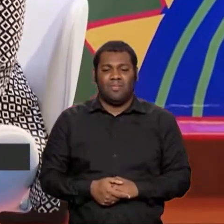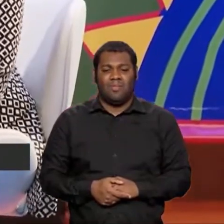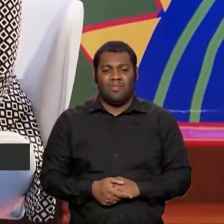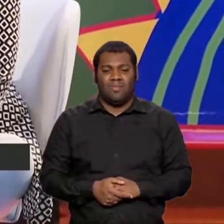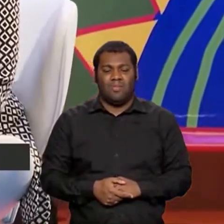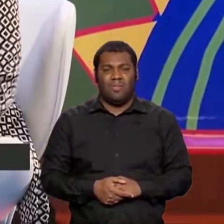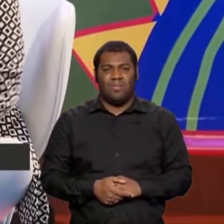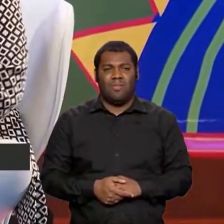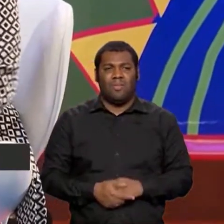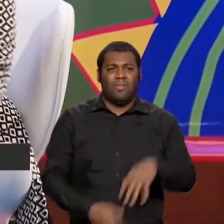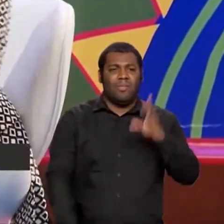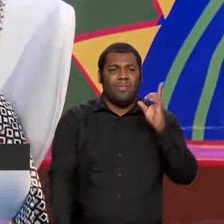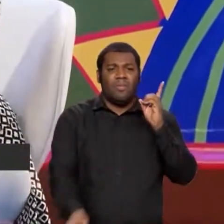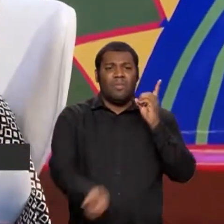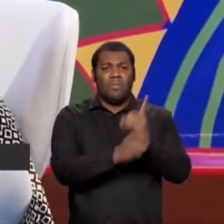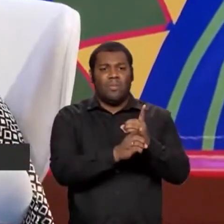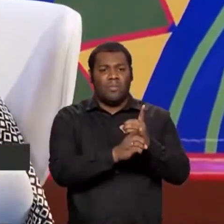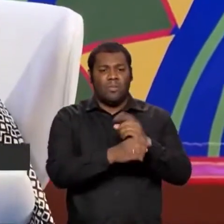encontramos